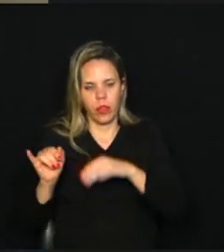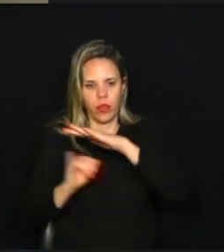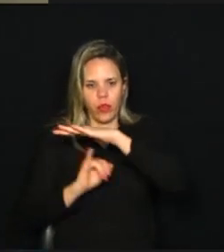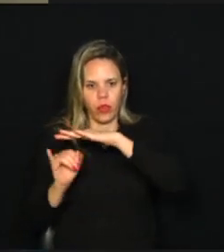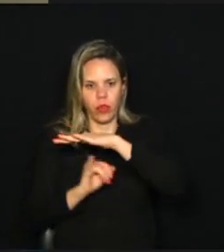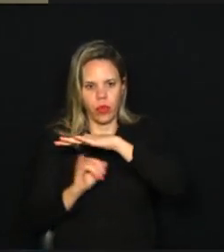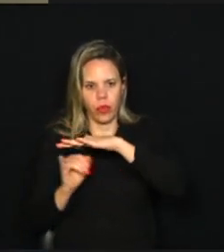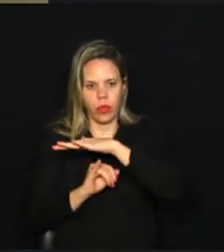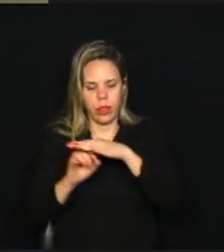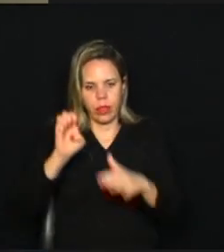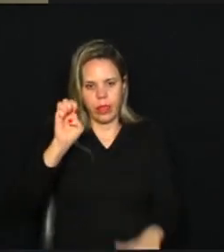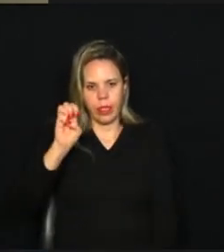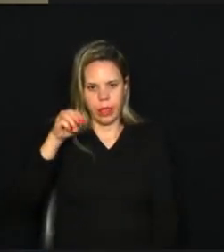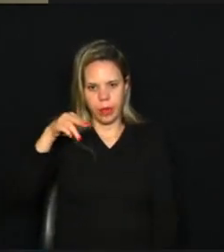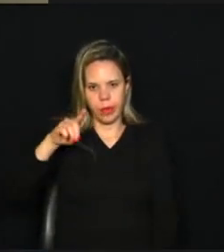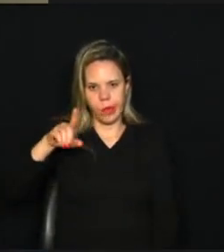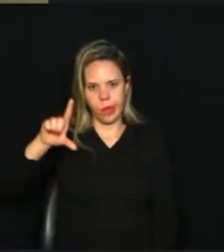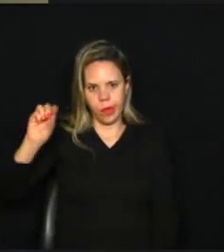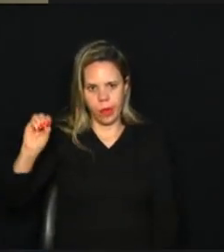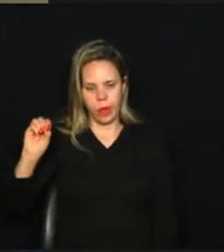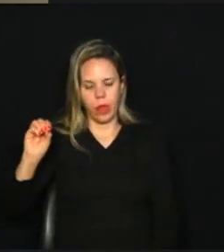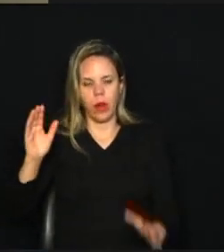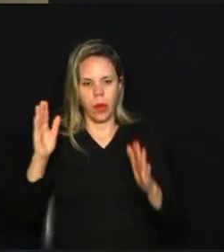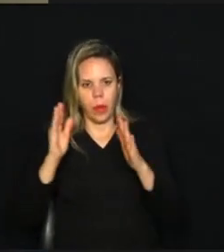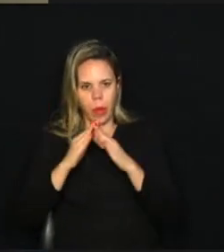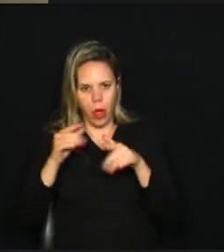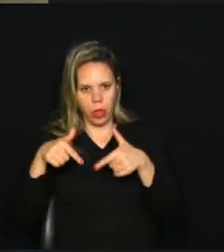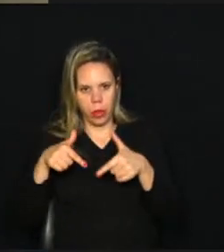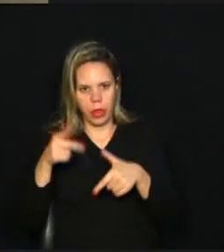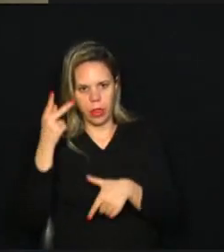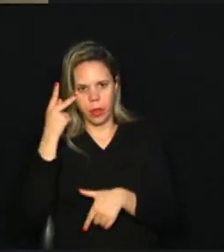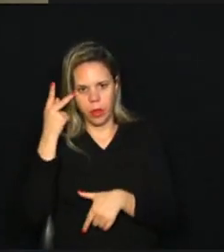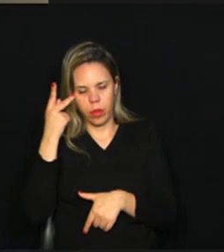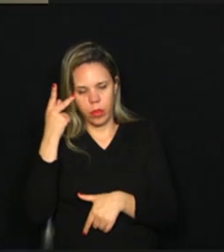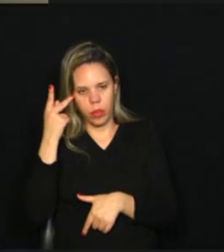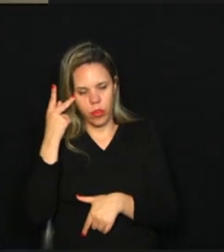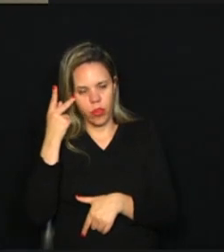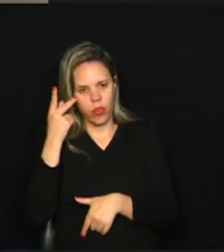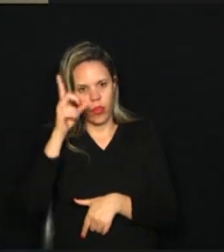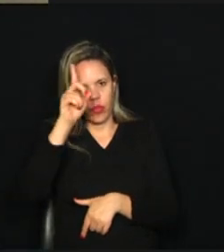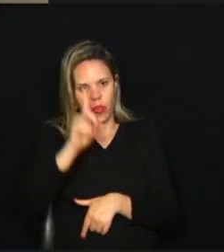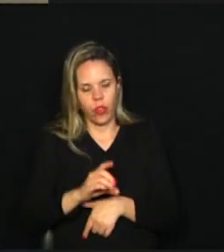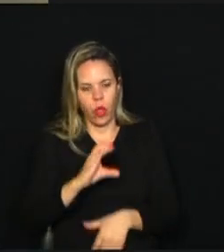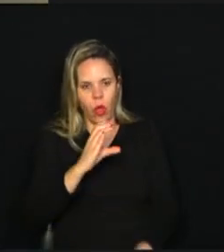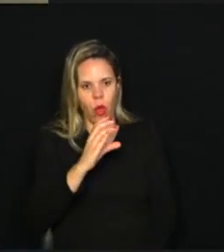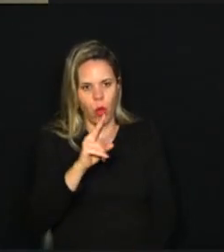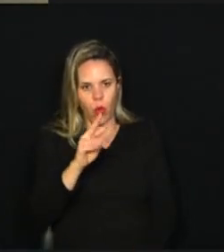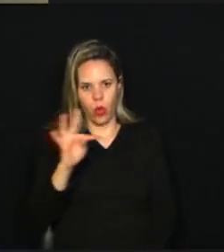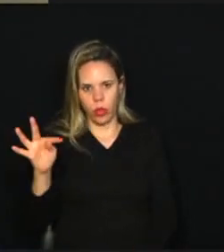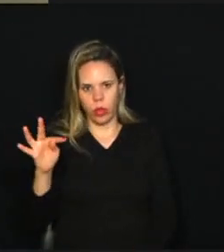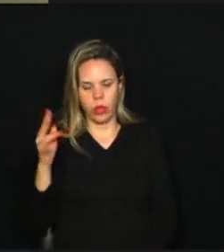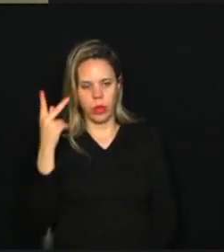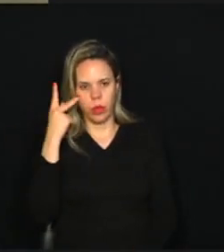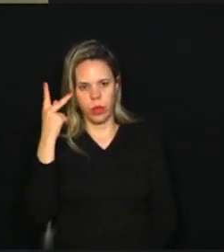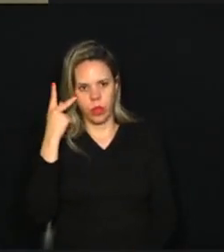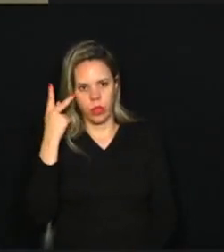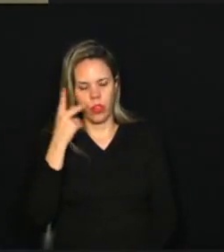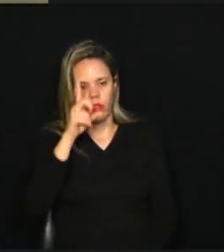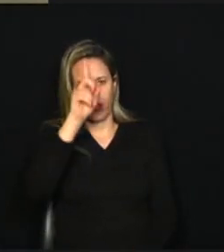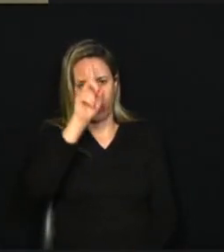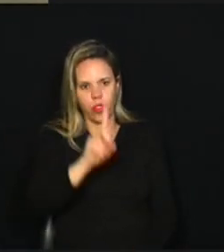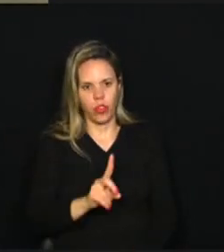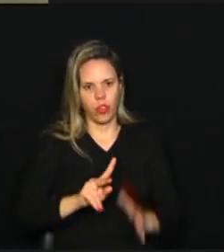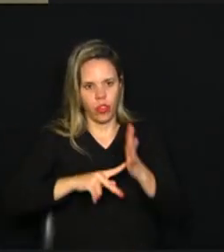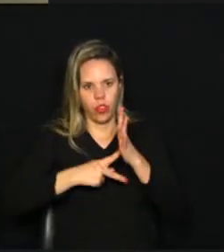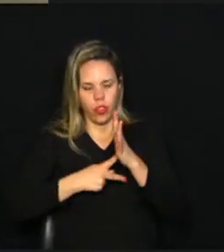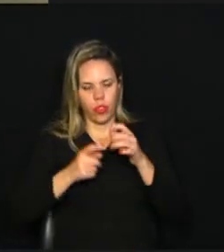Emílio Ribas, trabalho e moro em São Paulo e sou dirigente da CUT São Paulo e diretora também do Sindicato dos Médicos